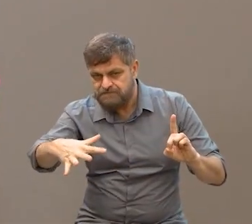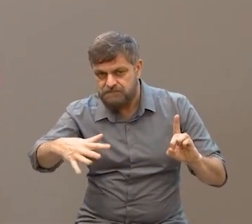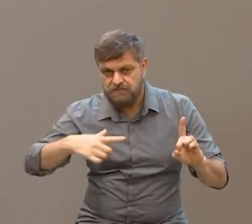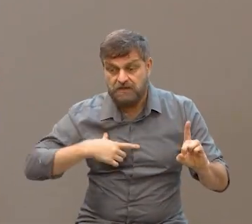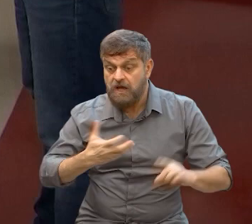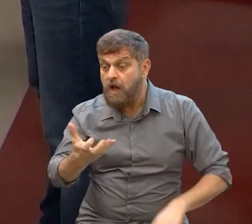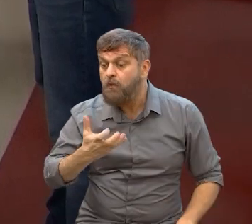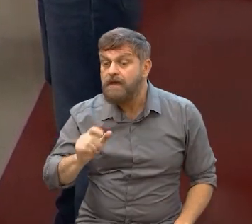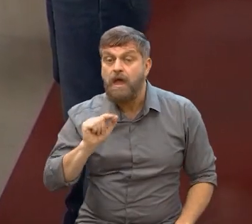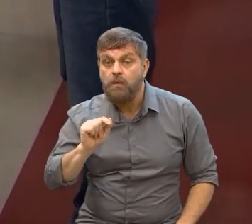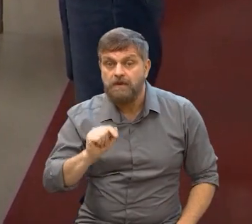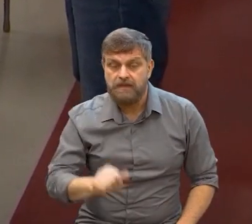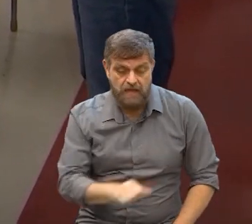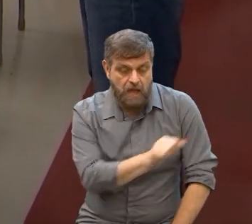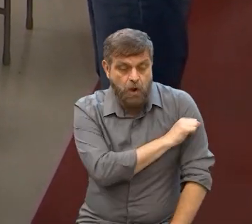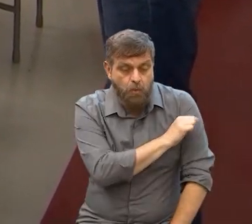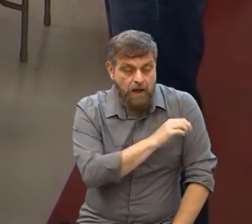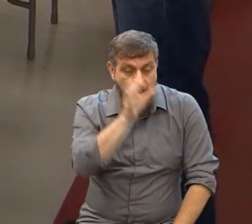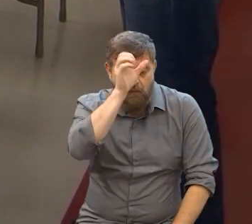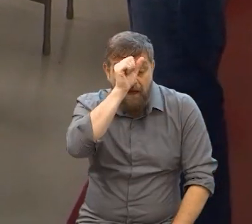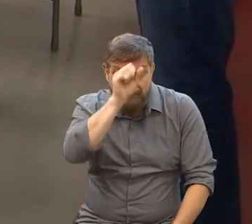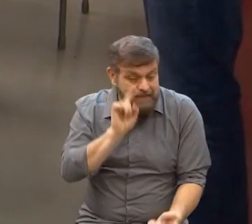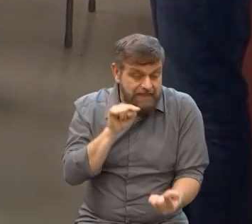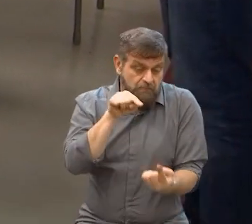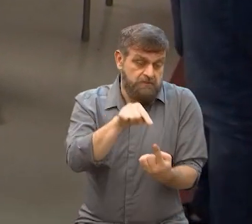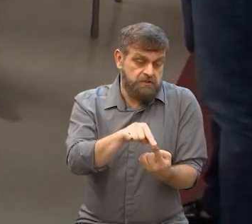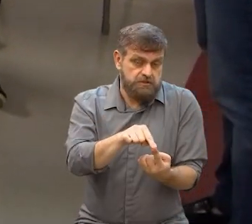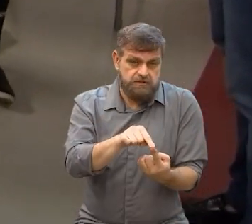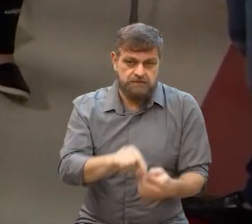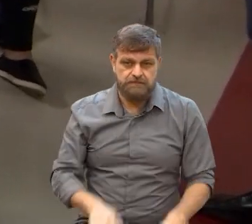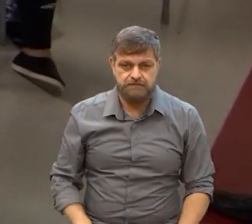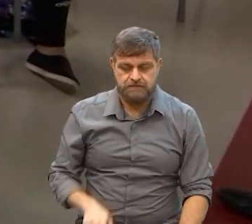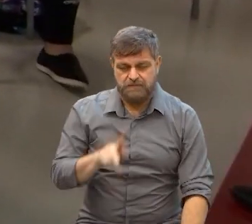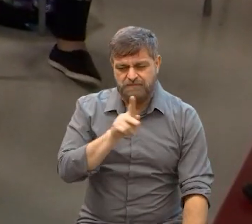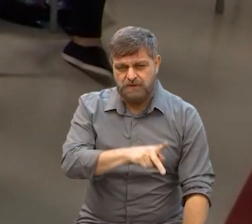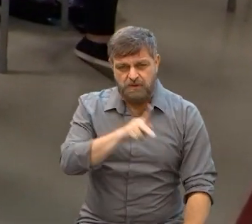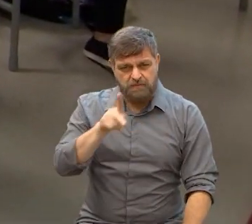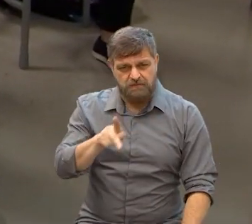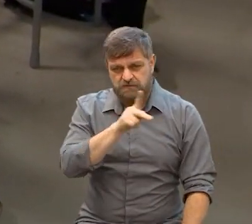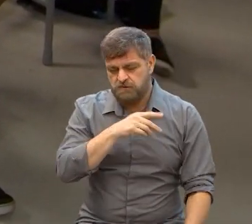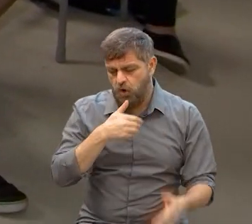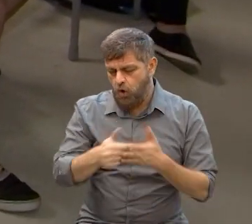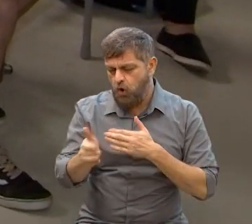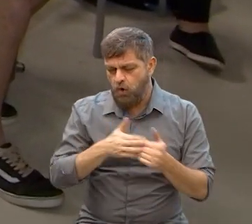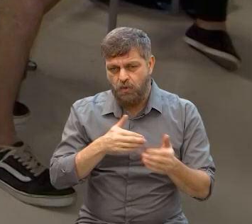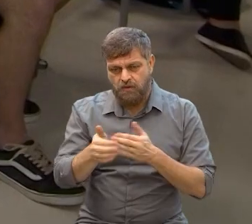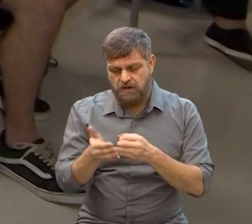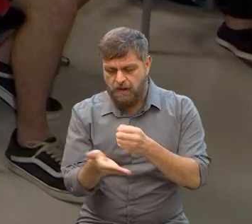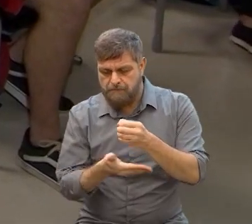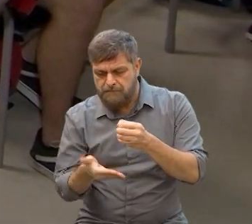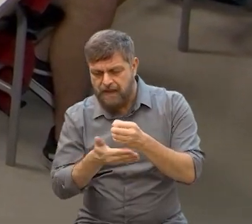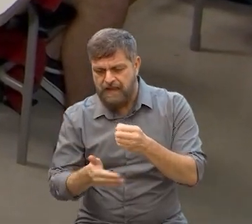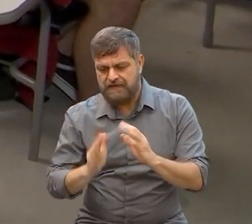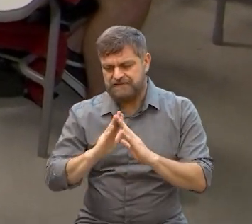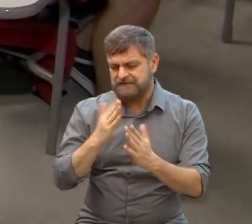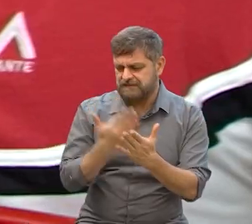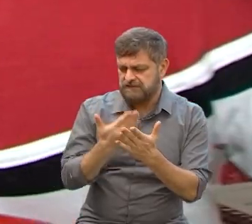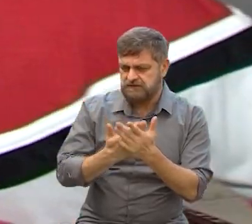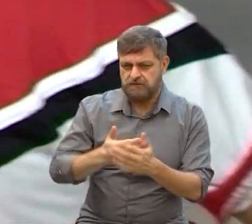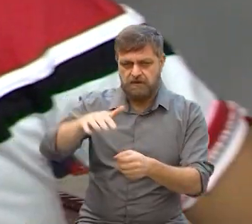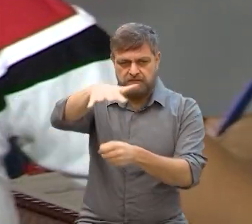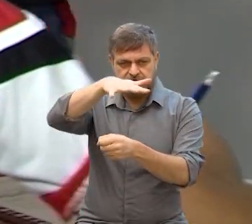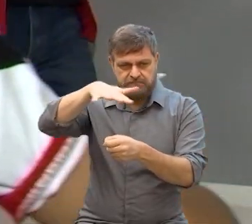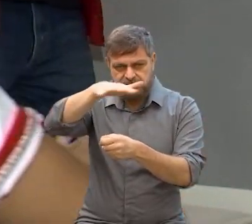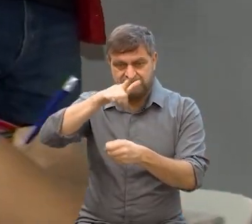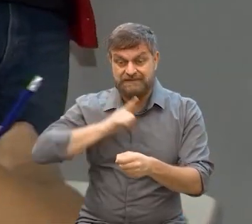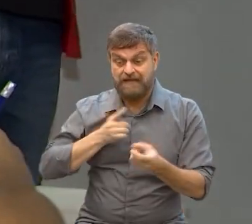mesma coisa, que o aluno aprenda. Sim. Então, o professor em qualquer nível, em qualquer escola, em qualquer